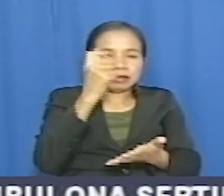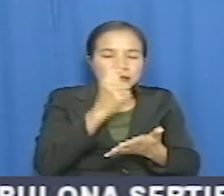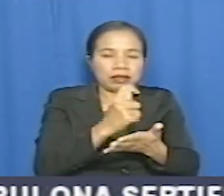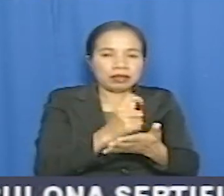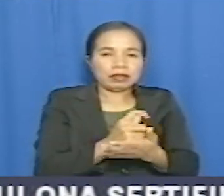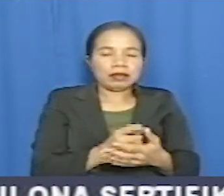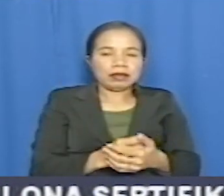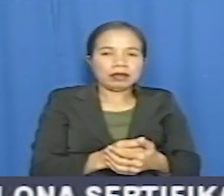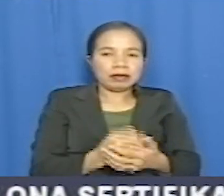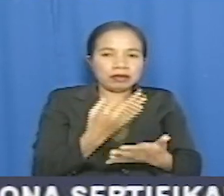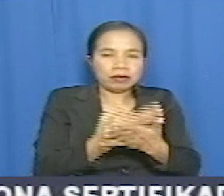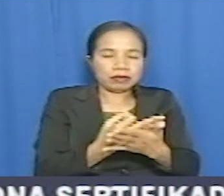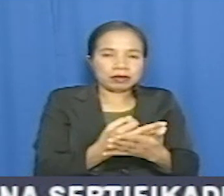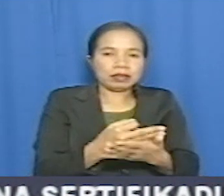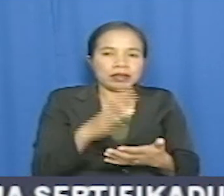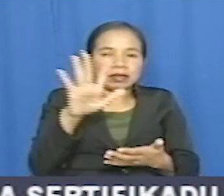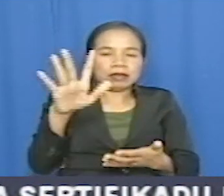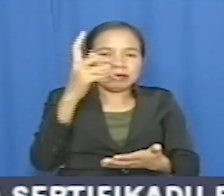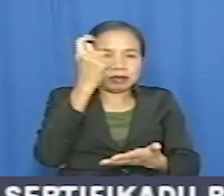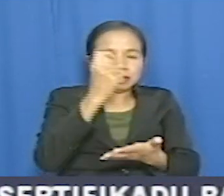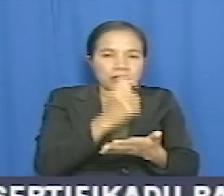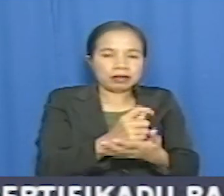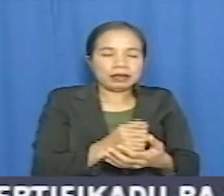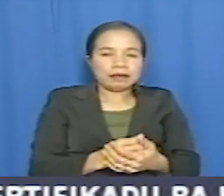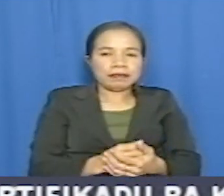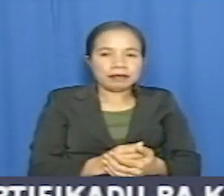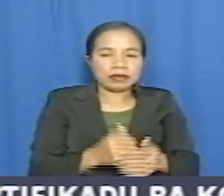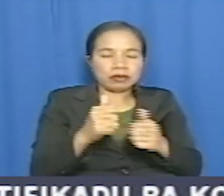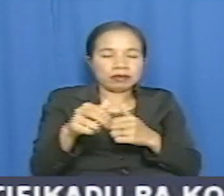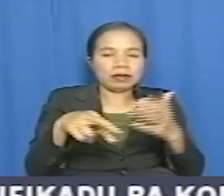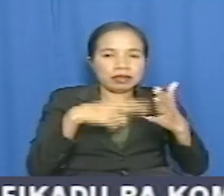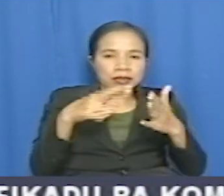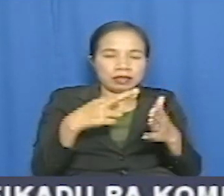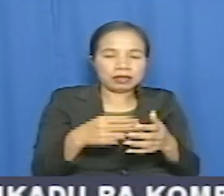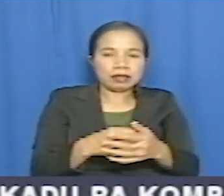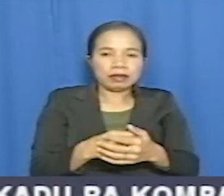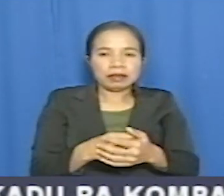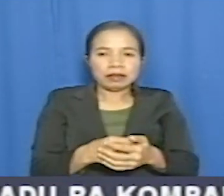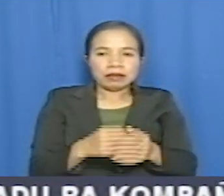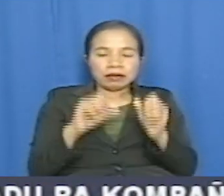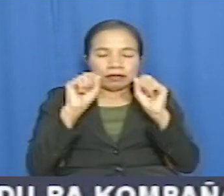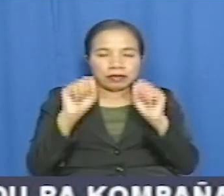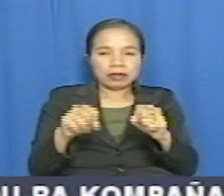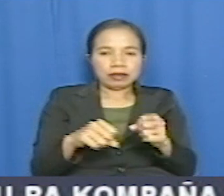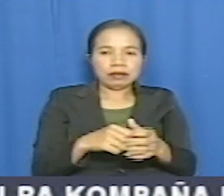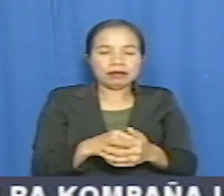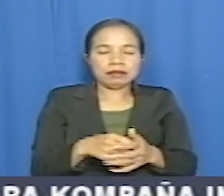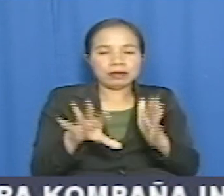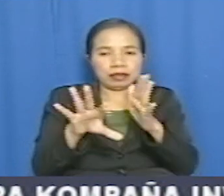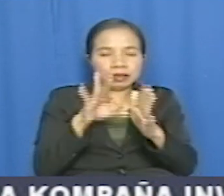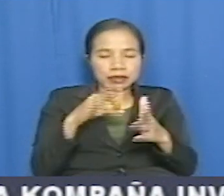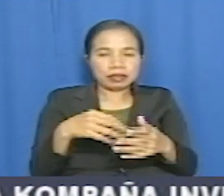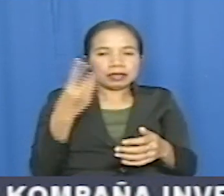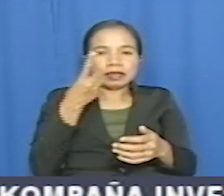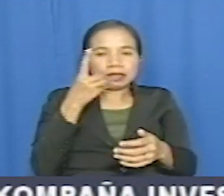o capital Rihun Atos Lima. 50 mil para preencher requisitos para itabele processo a Lourdes e Valete, em Rihetan certificado investidor,